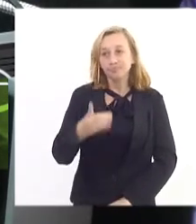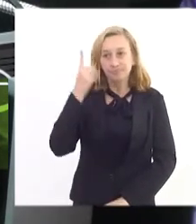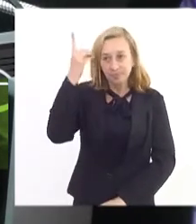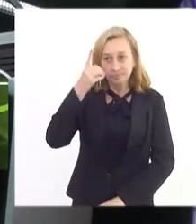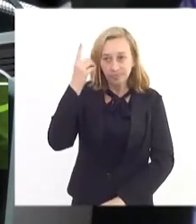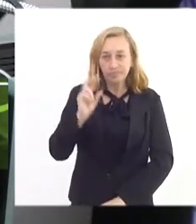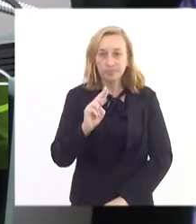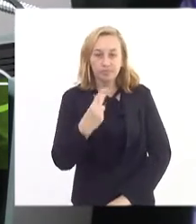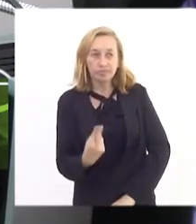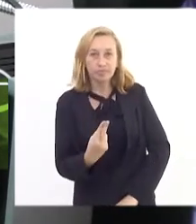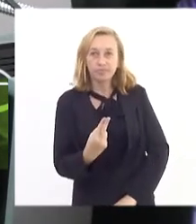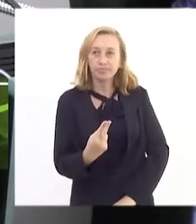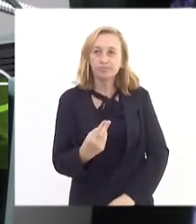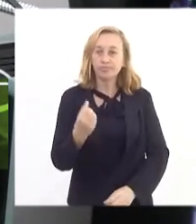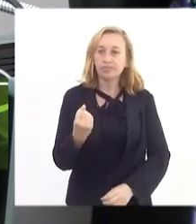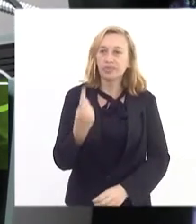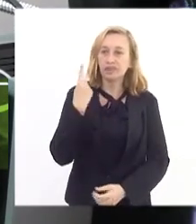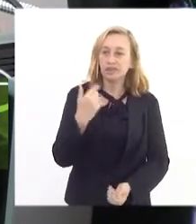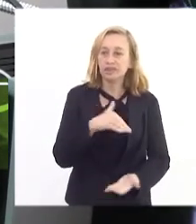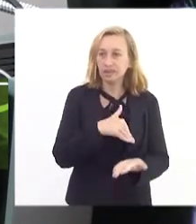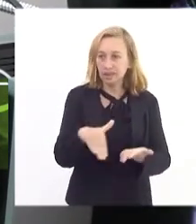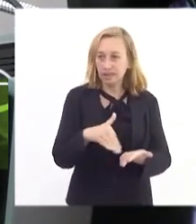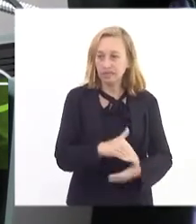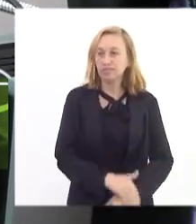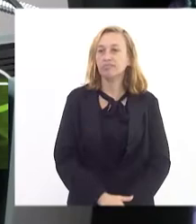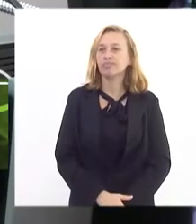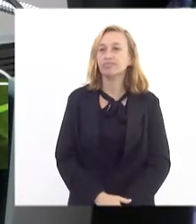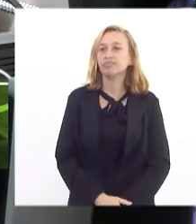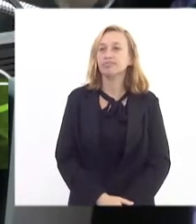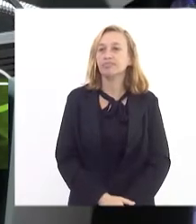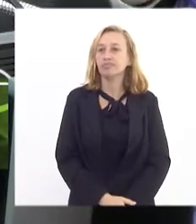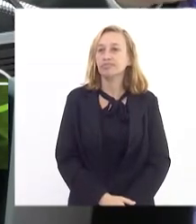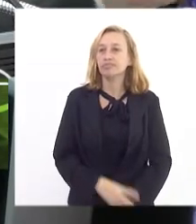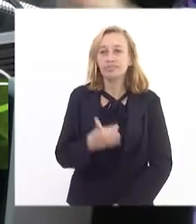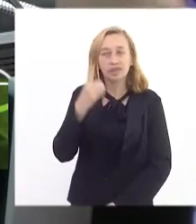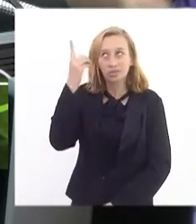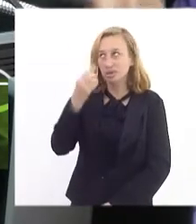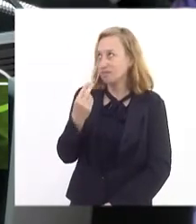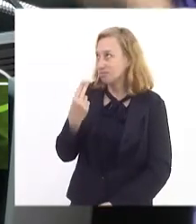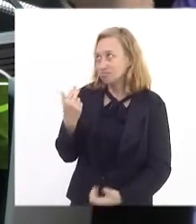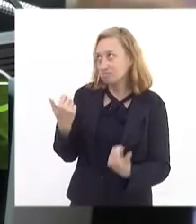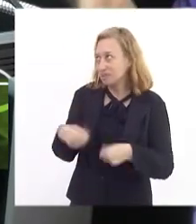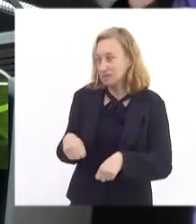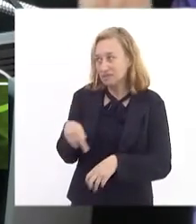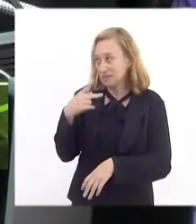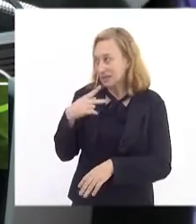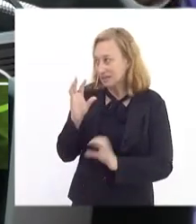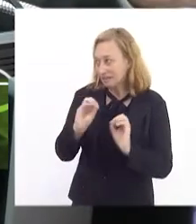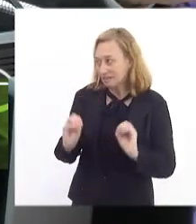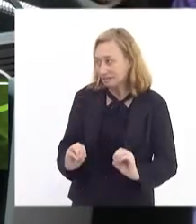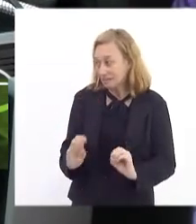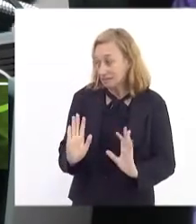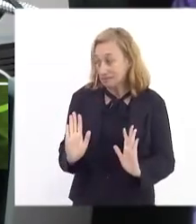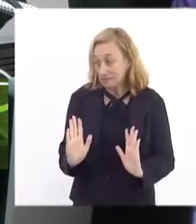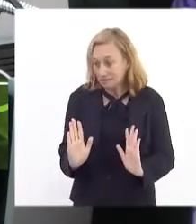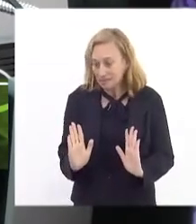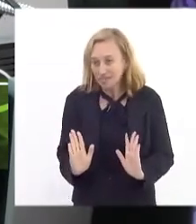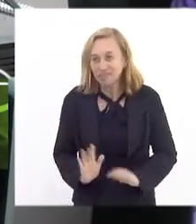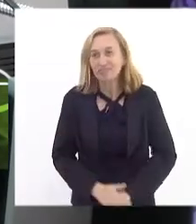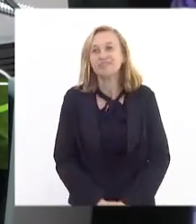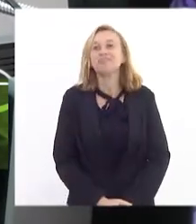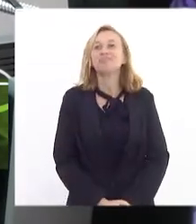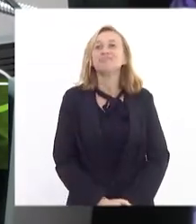quer seja como ex-secretário. Como deputado, eu não preciso nem dizer que todo deputado tem direito de fazer qualquer intervenção que quiser,